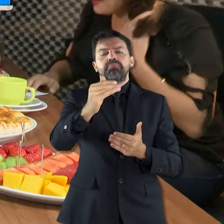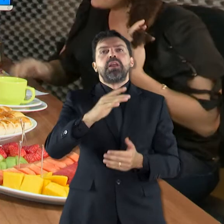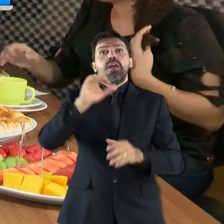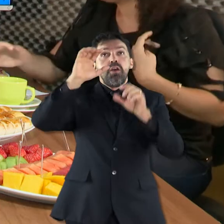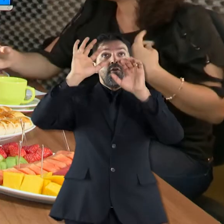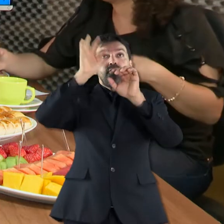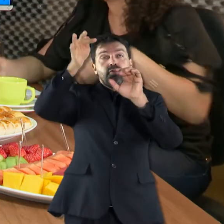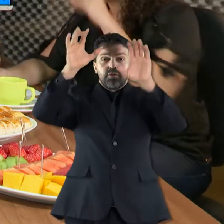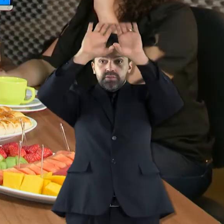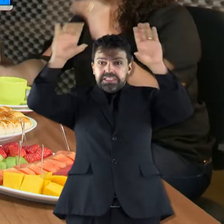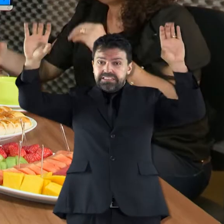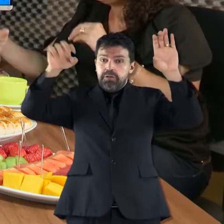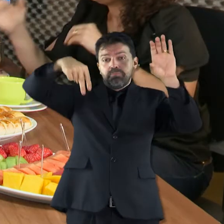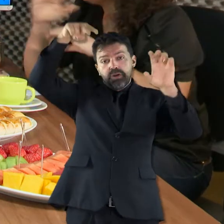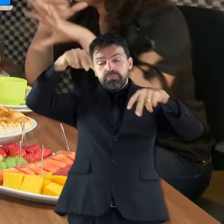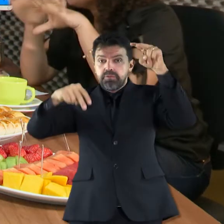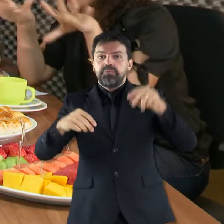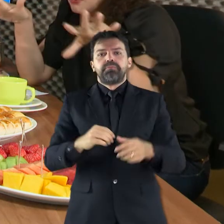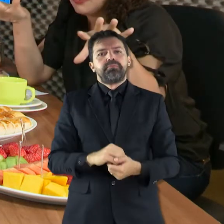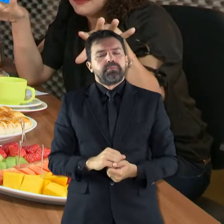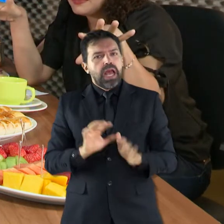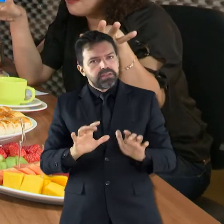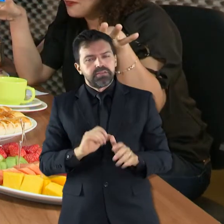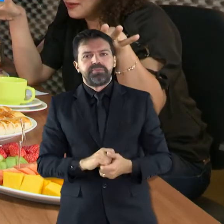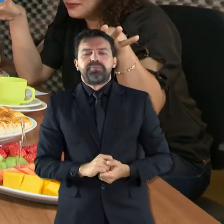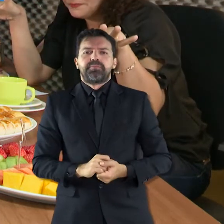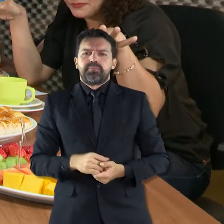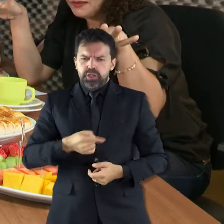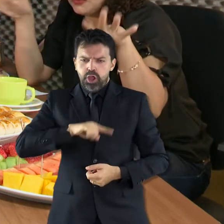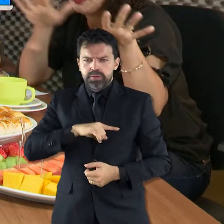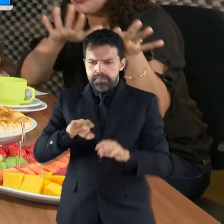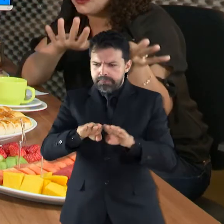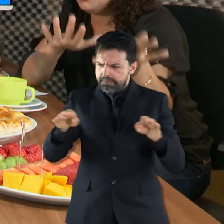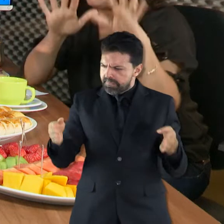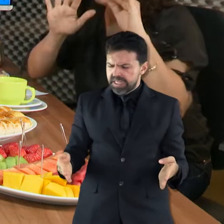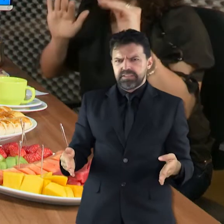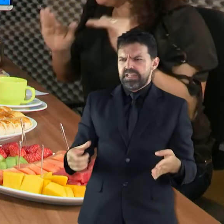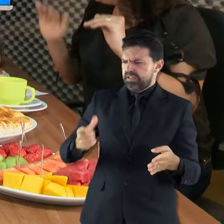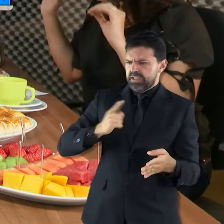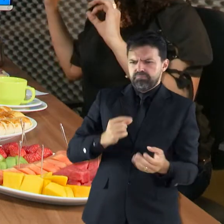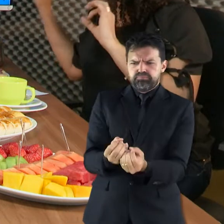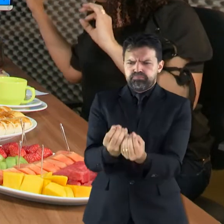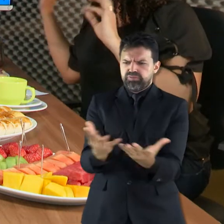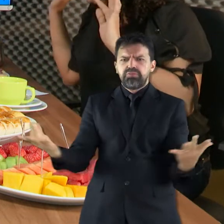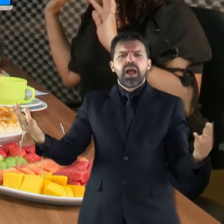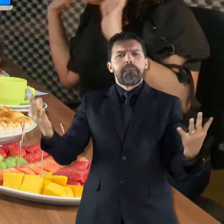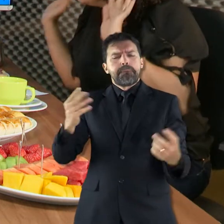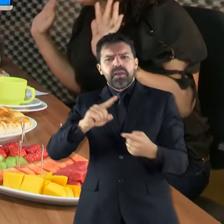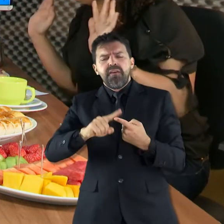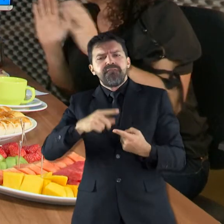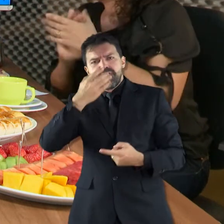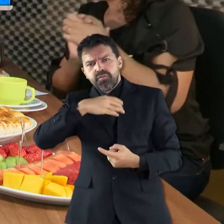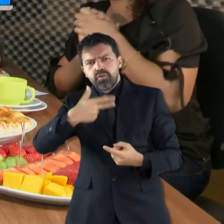Pois é, gostaria, sim, nós temos aqui, ó, a nossa mesa tá farta, tá? Nós temos frutas, pão de queijo,